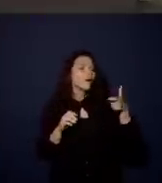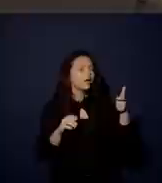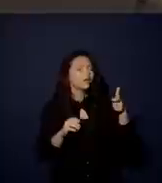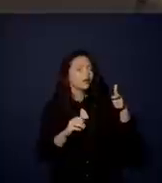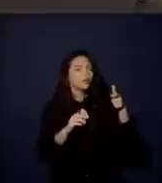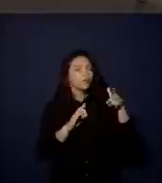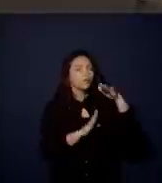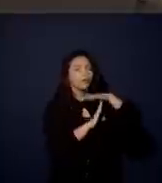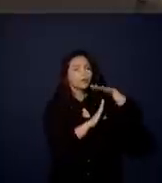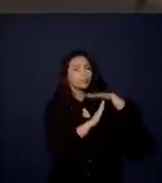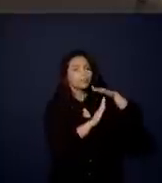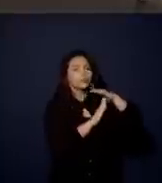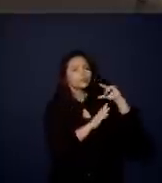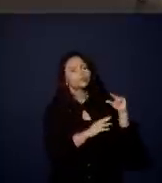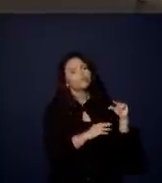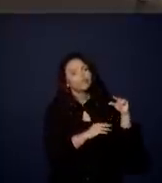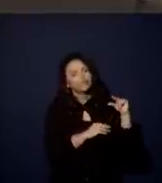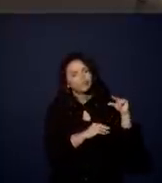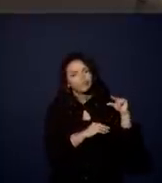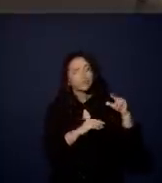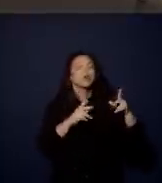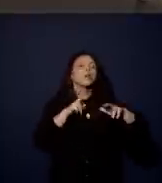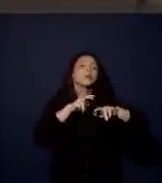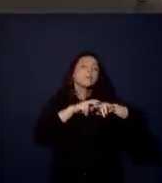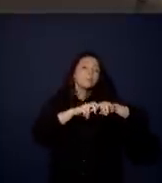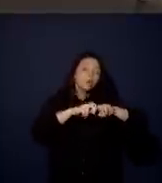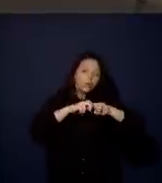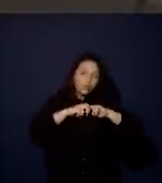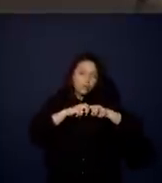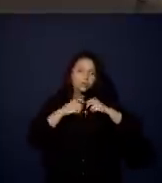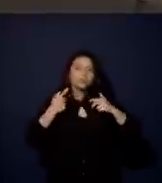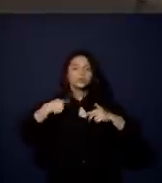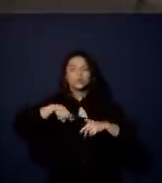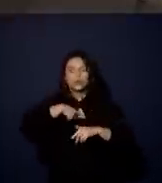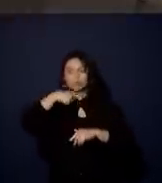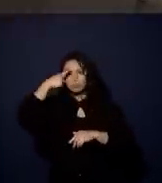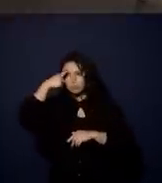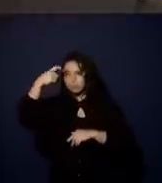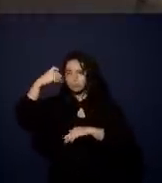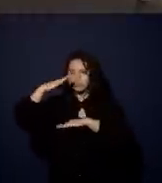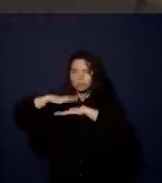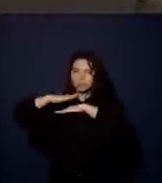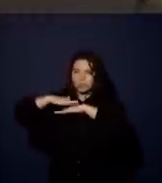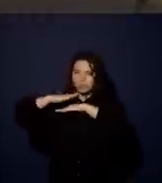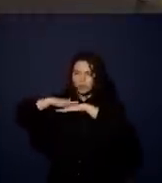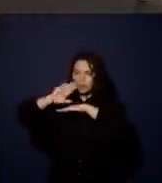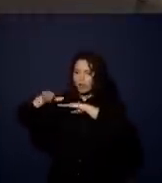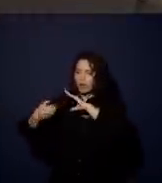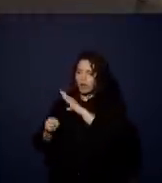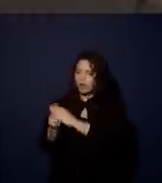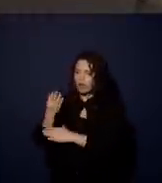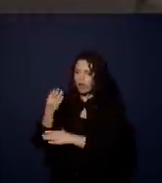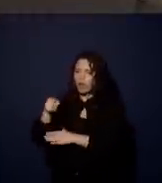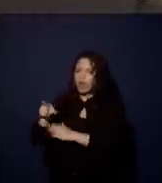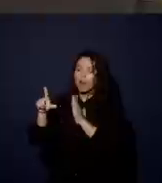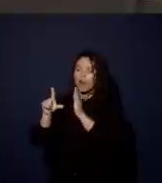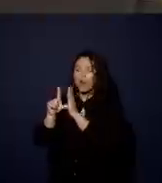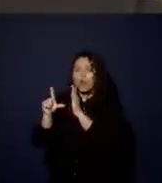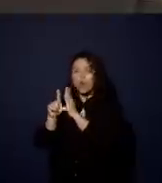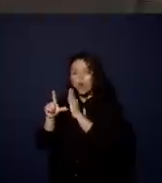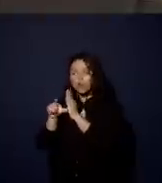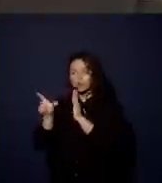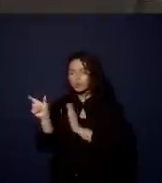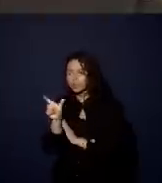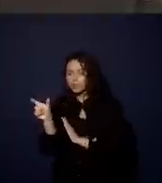então para isso a gente também foi na jornada de fazer o nosso crediário que existe a 50 anos lá na loja física durante